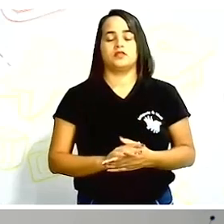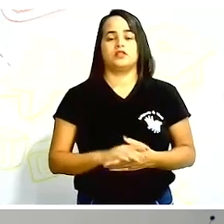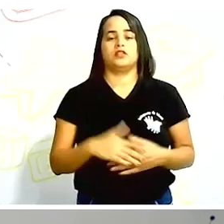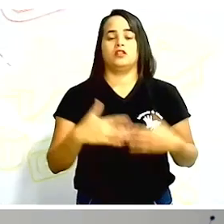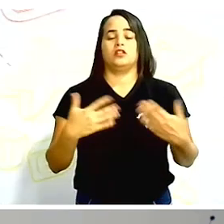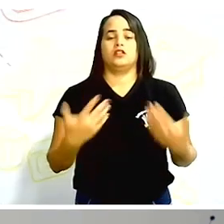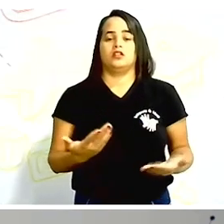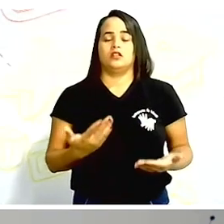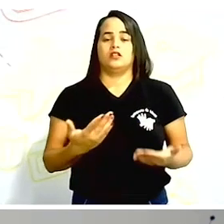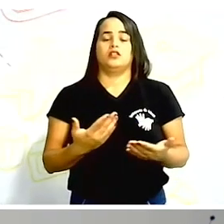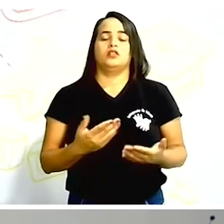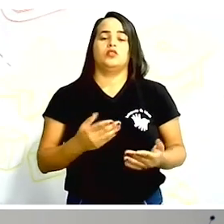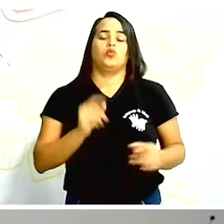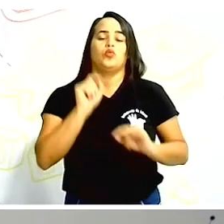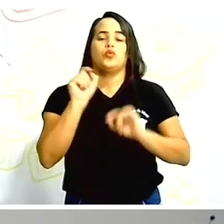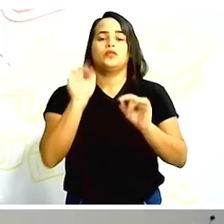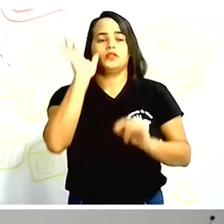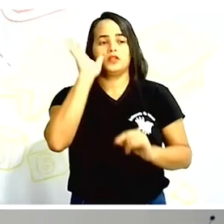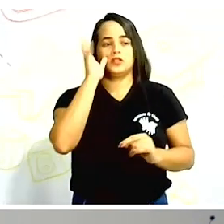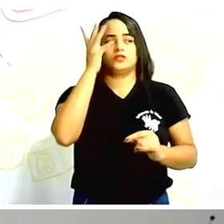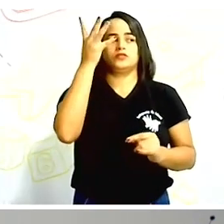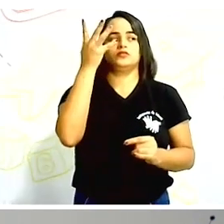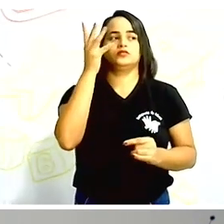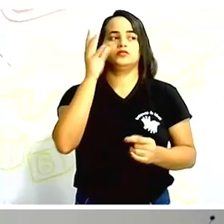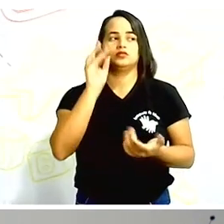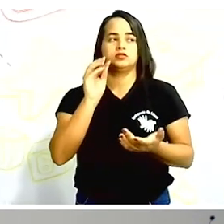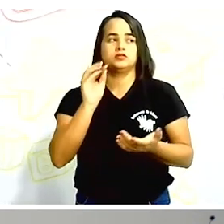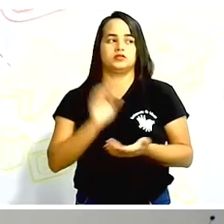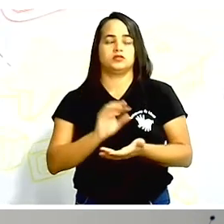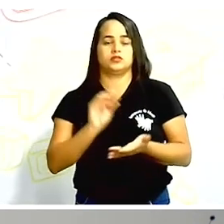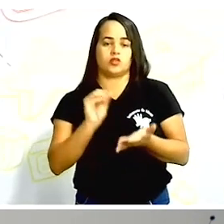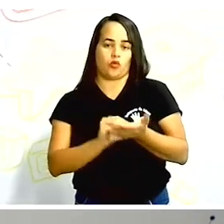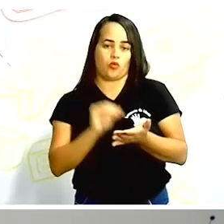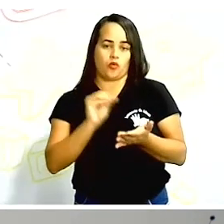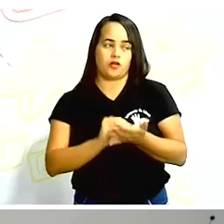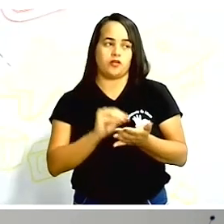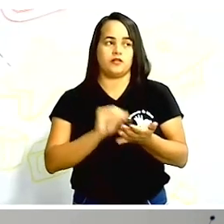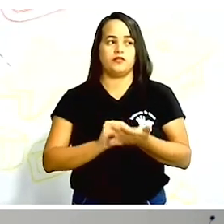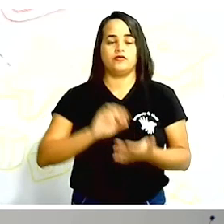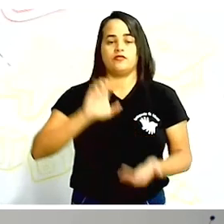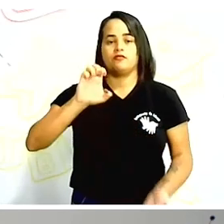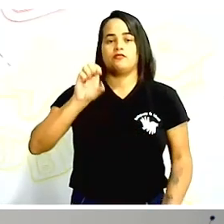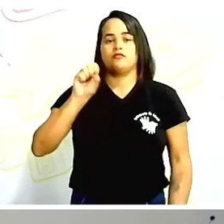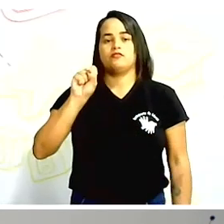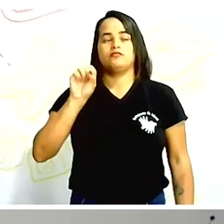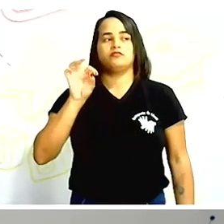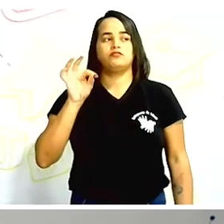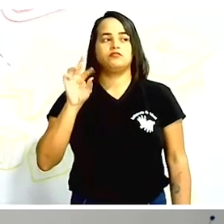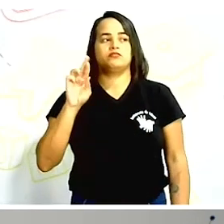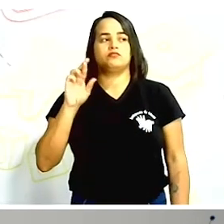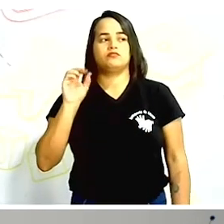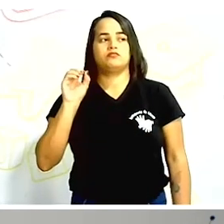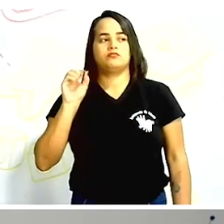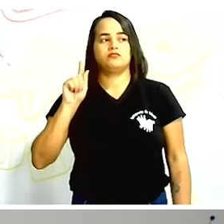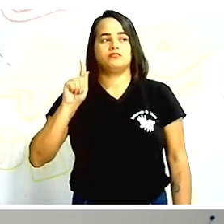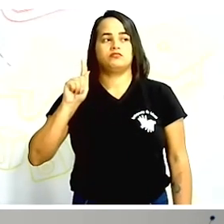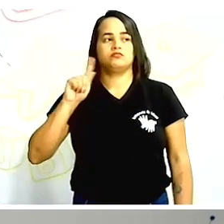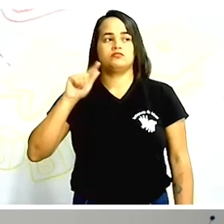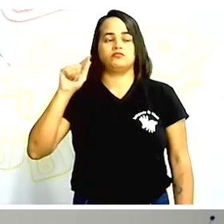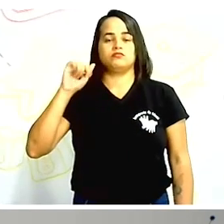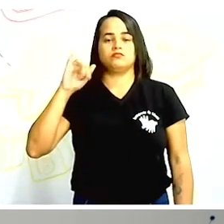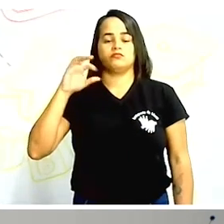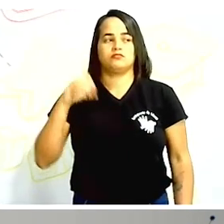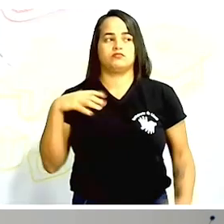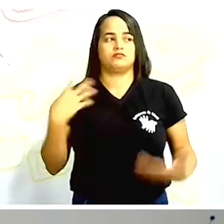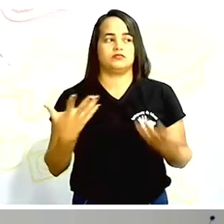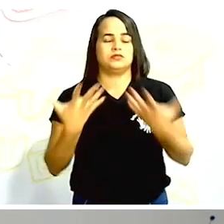deficiência desse estrogênio? Então, ó, se a gente tem essa falta de estrogênio no corpo feminino, o que é que vai acontecer?